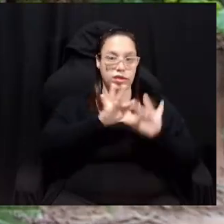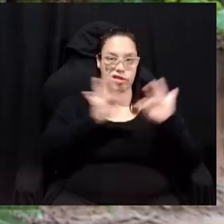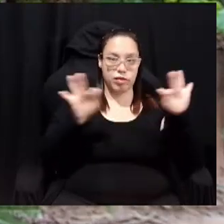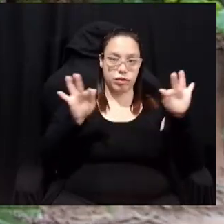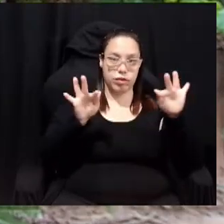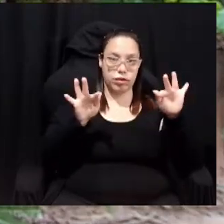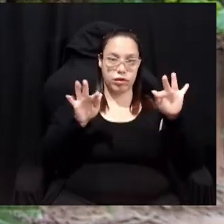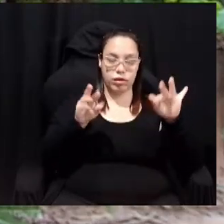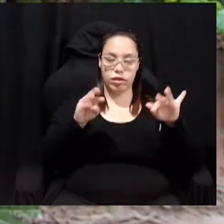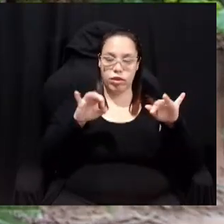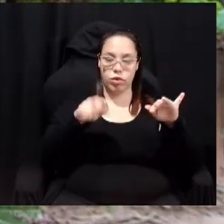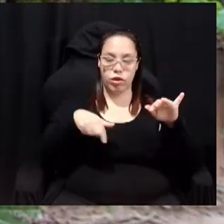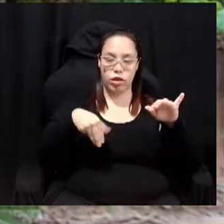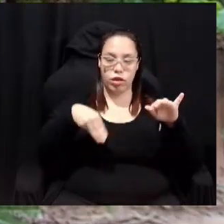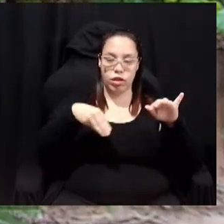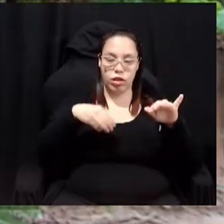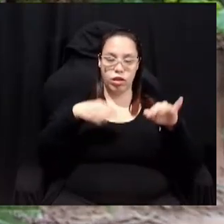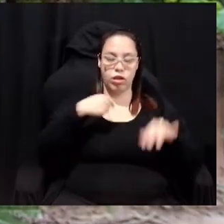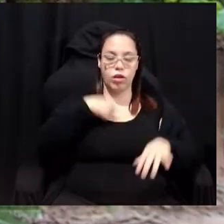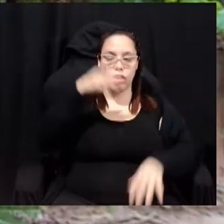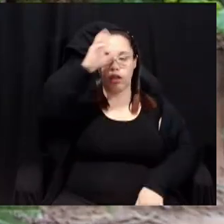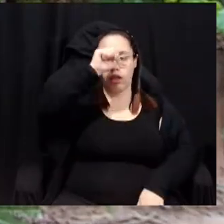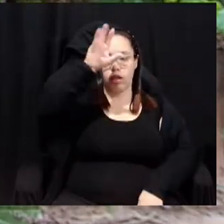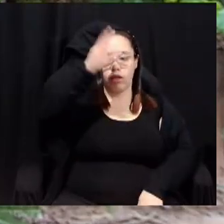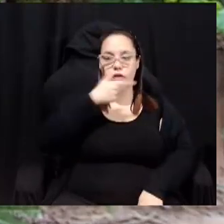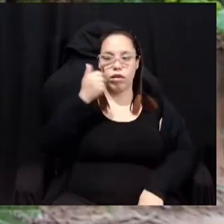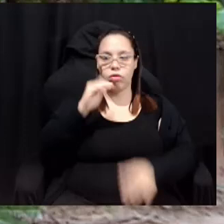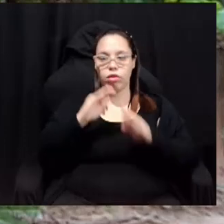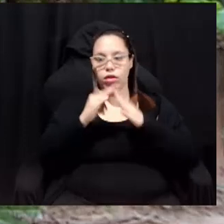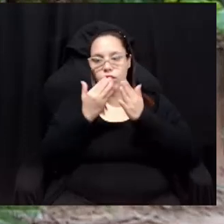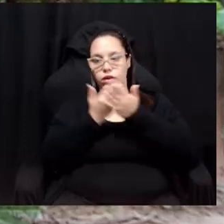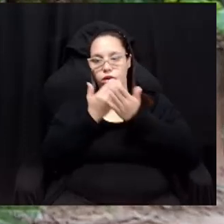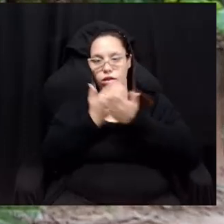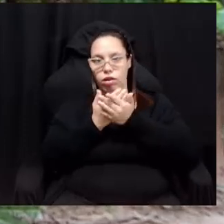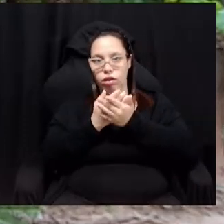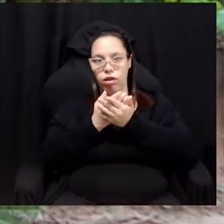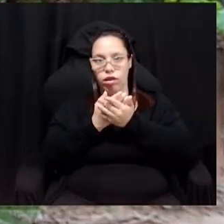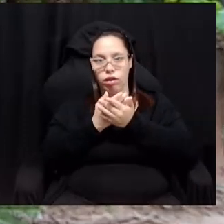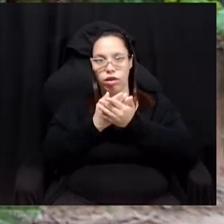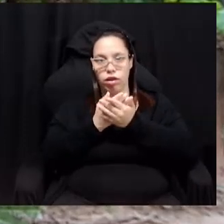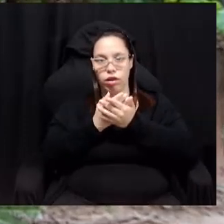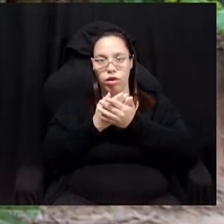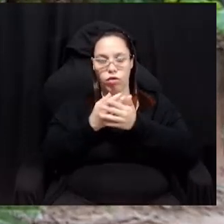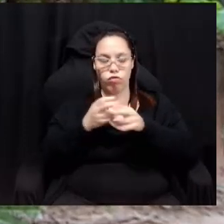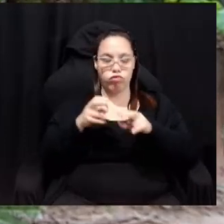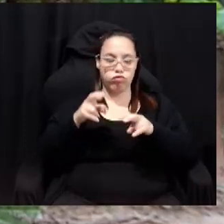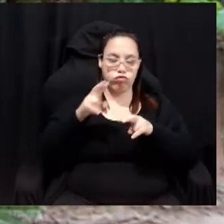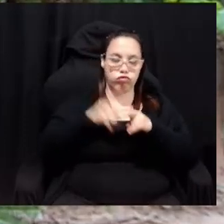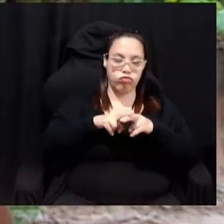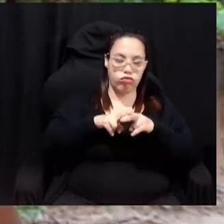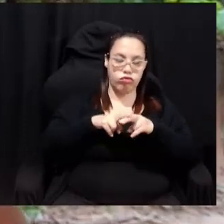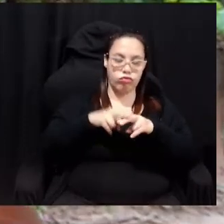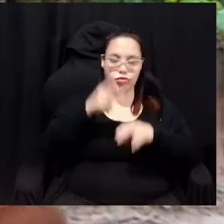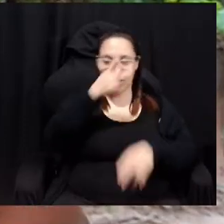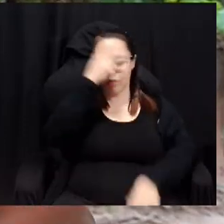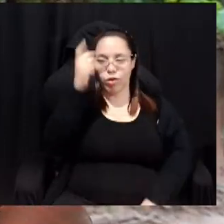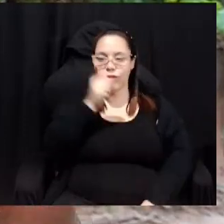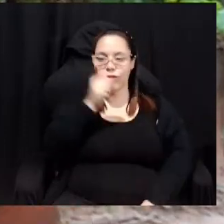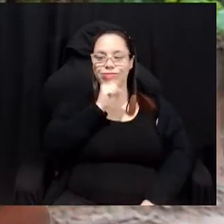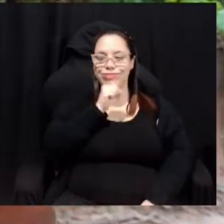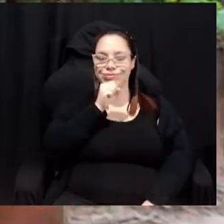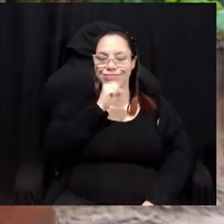assim: eu tenho aprendido que a melhor escola do mundo está aos pés das pessoas mais velhas. Então, hoje